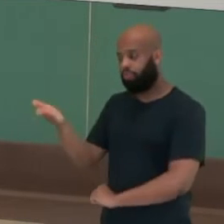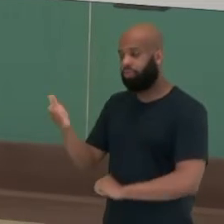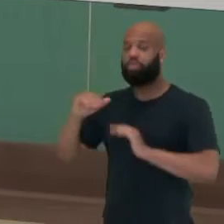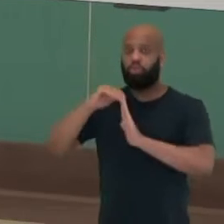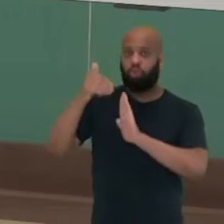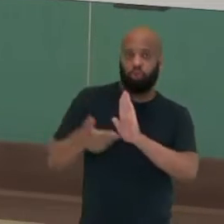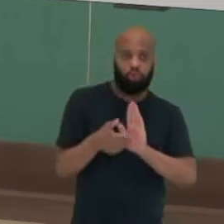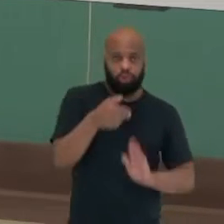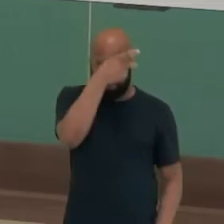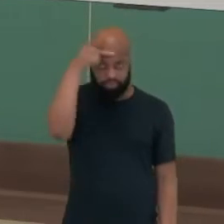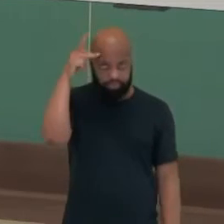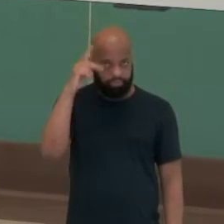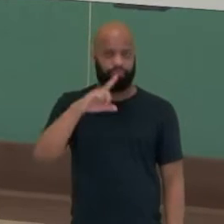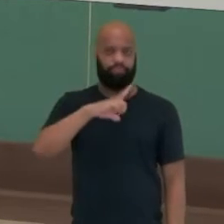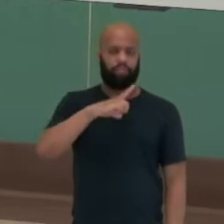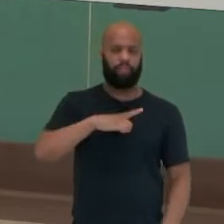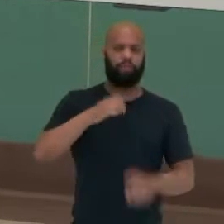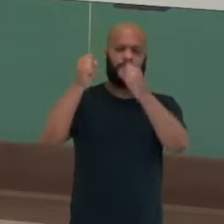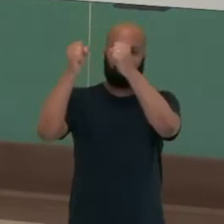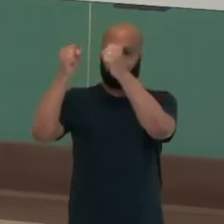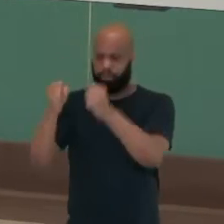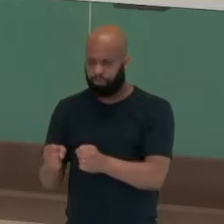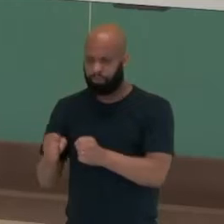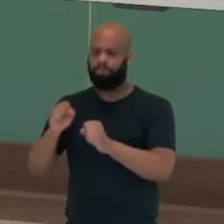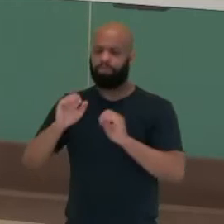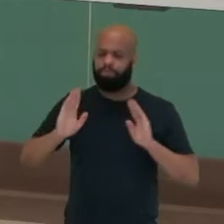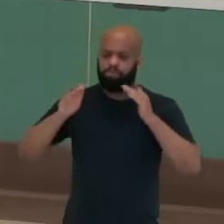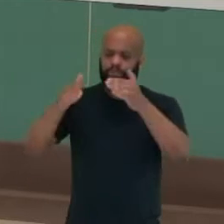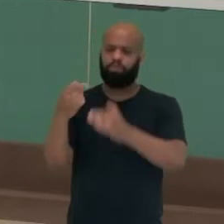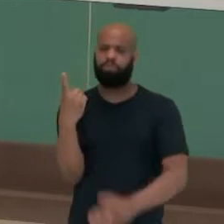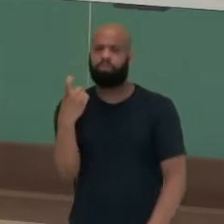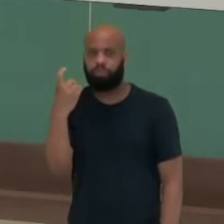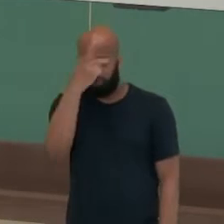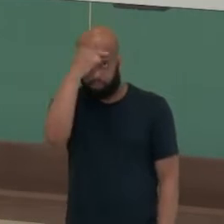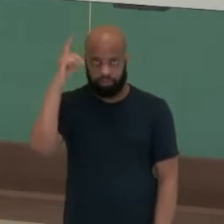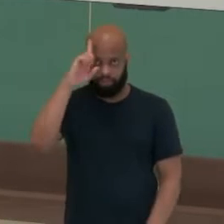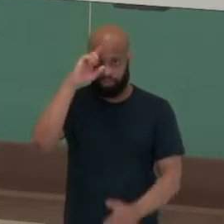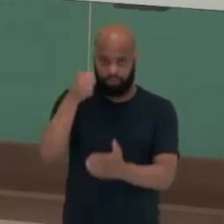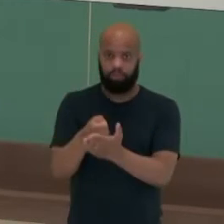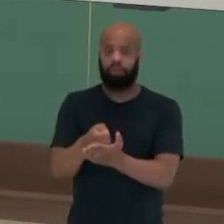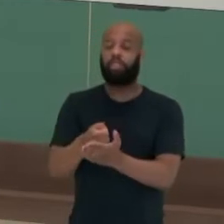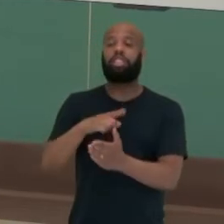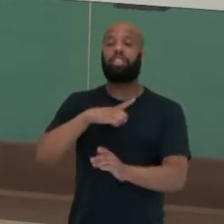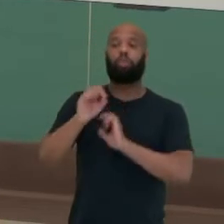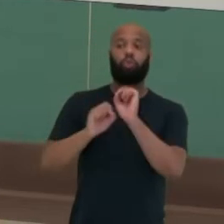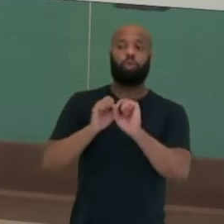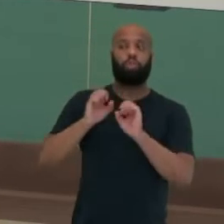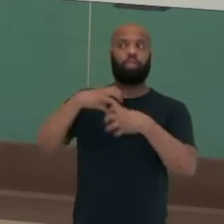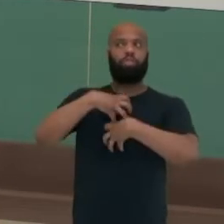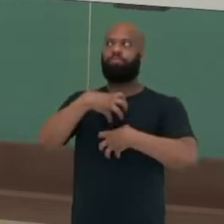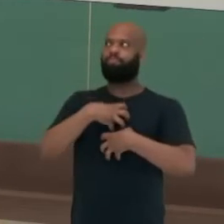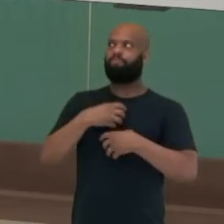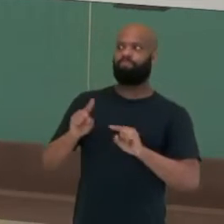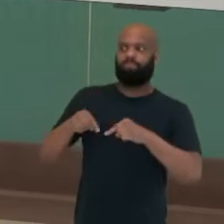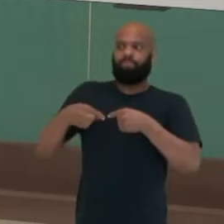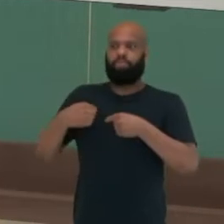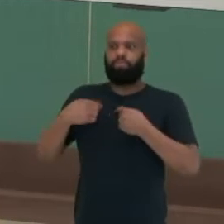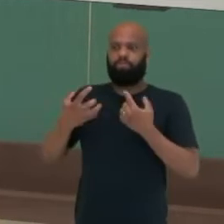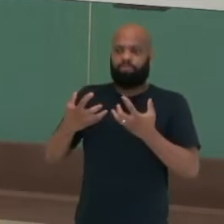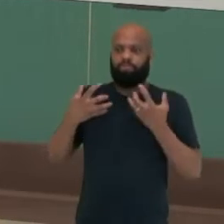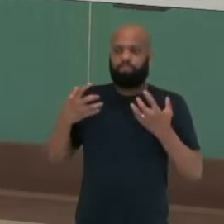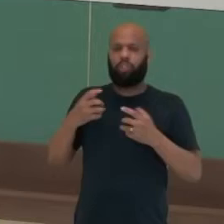todas as pessoas que têm o poder concentrado nas suas mãos têm a tendência de abusar